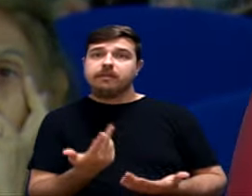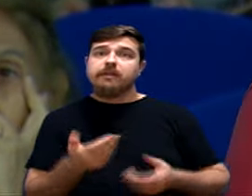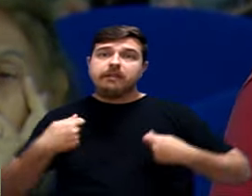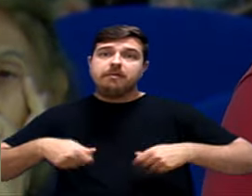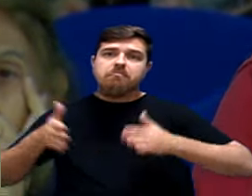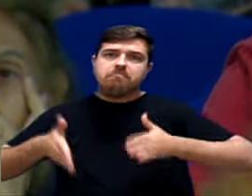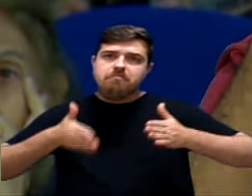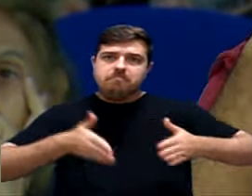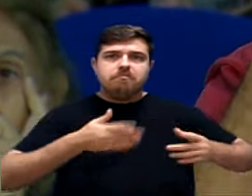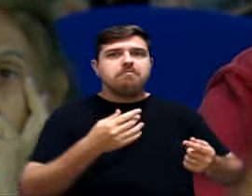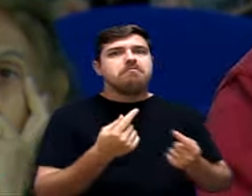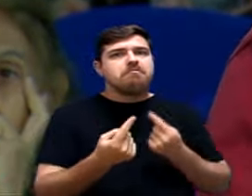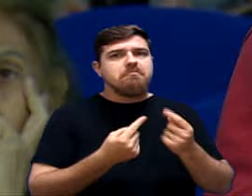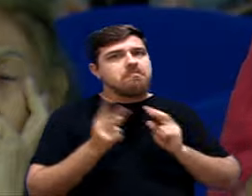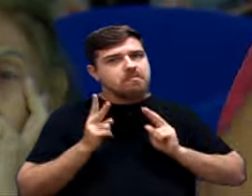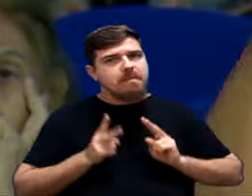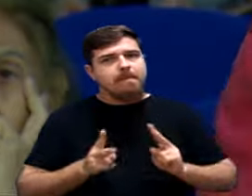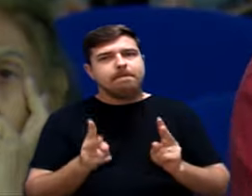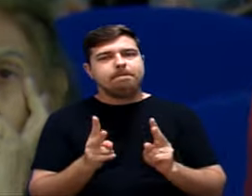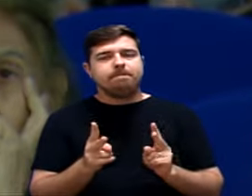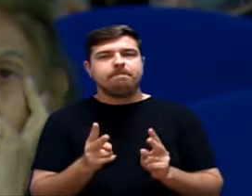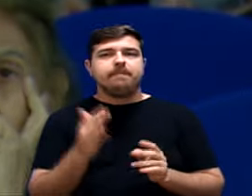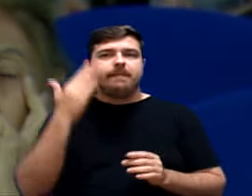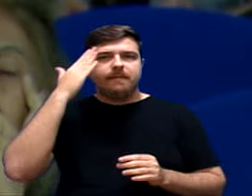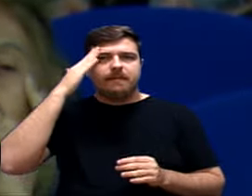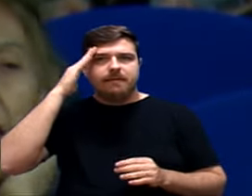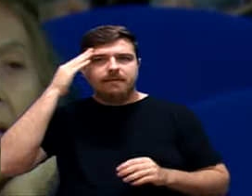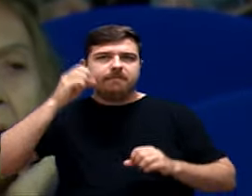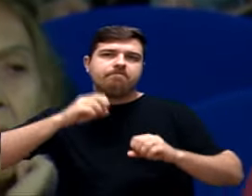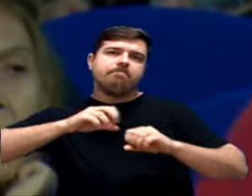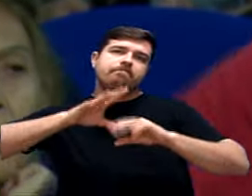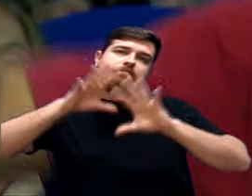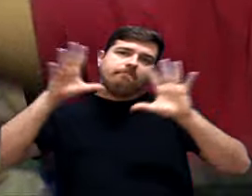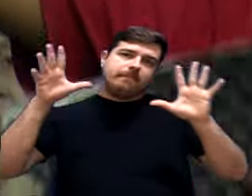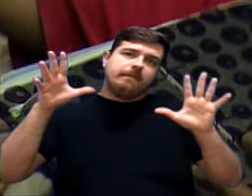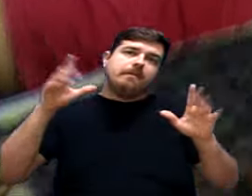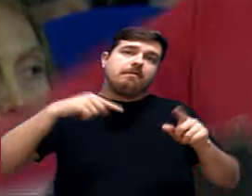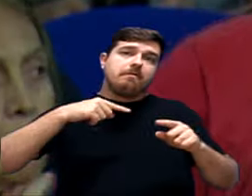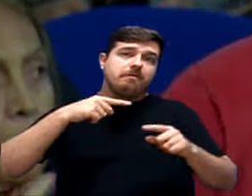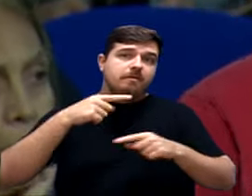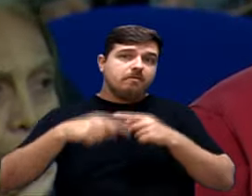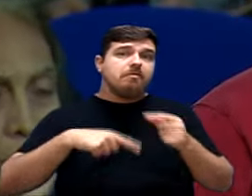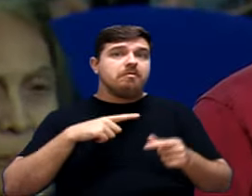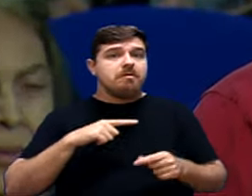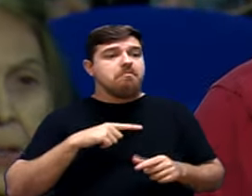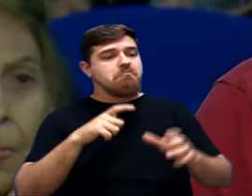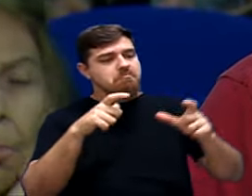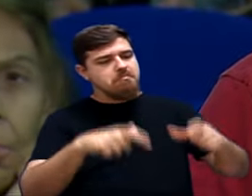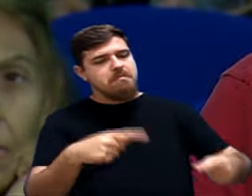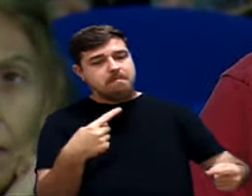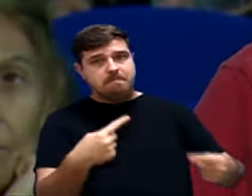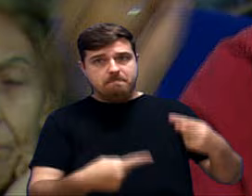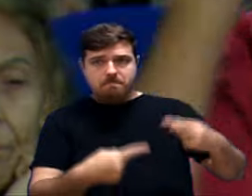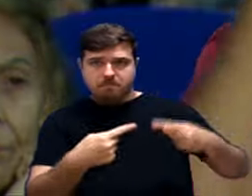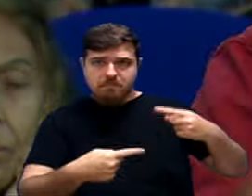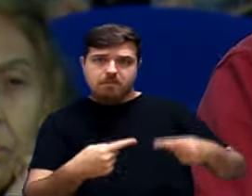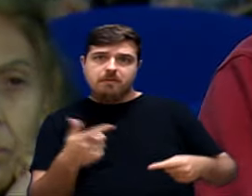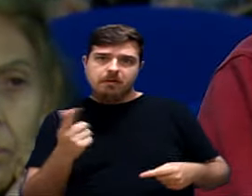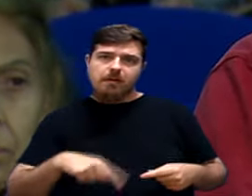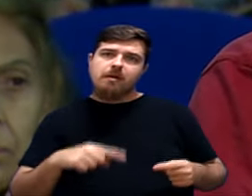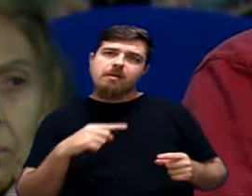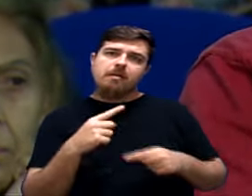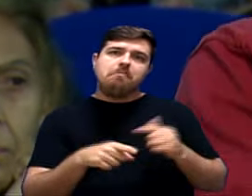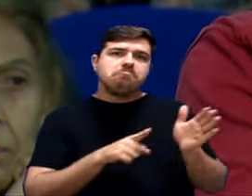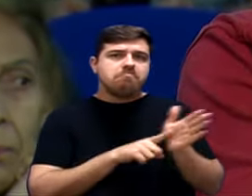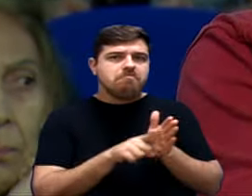orgânicas que as pessoas consigam de fato entender o documento depois disso ter um espaço para debater o documento para debater